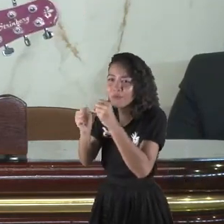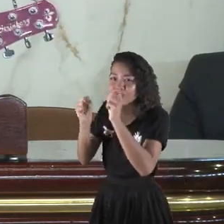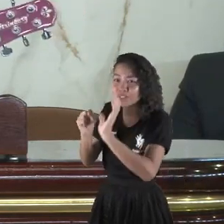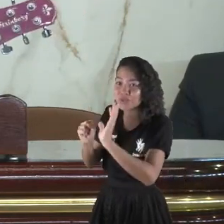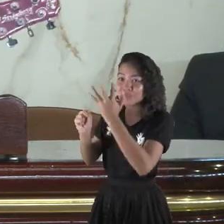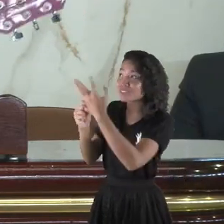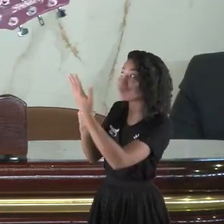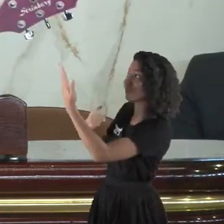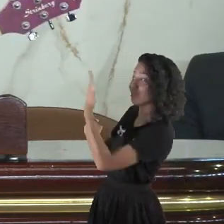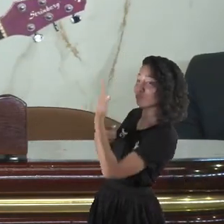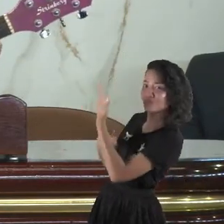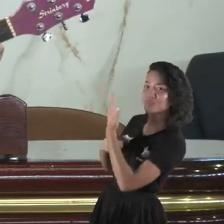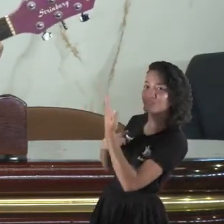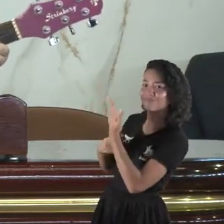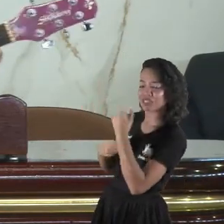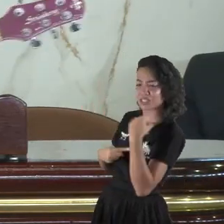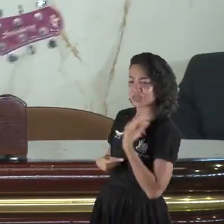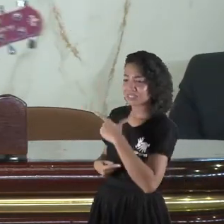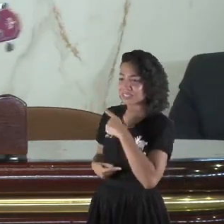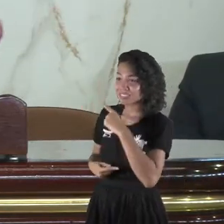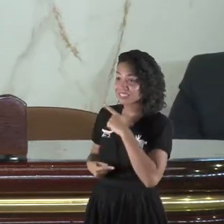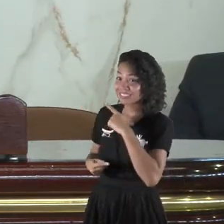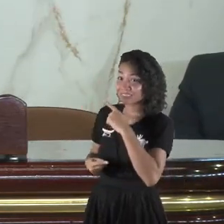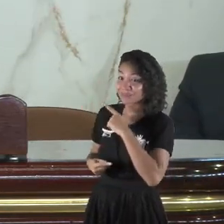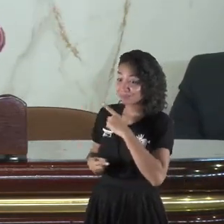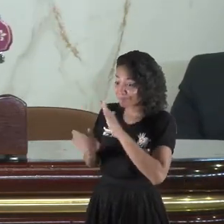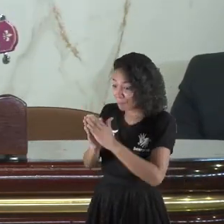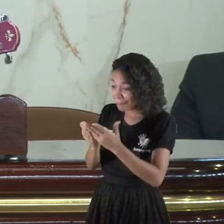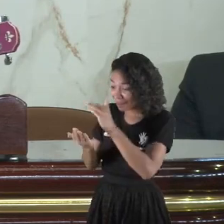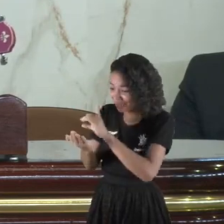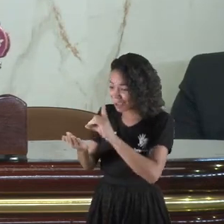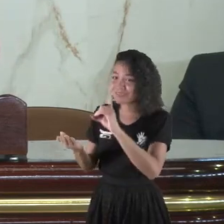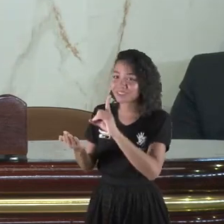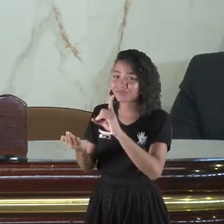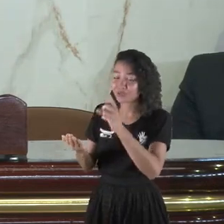Ele e que nós fazemos parte das suas promessas.